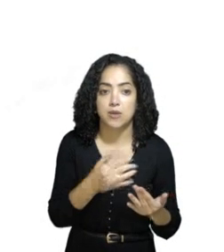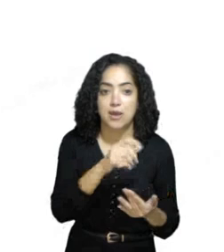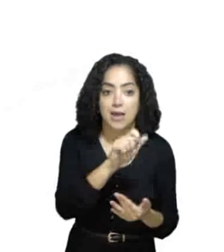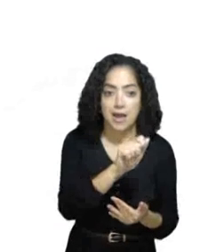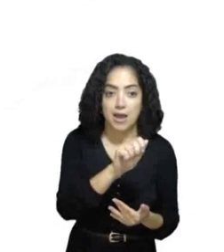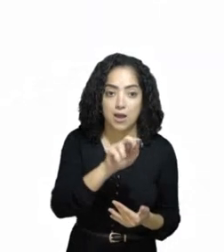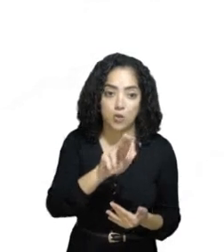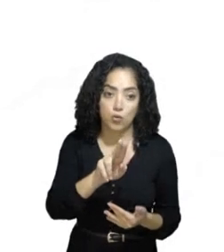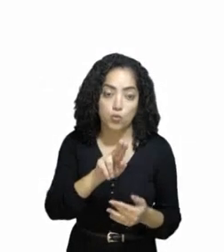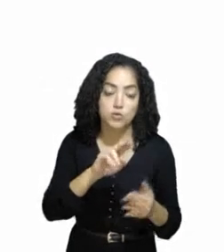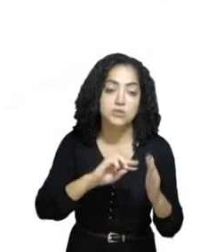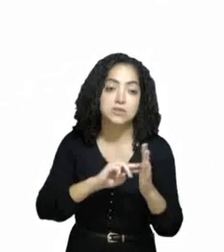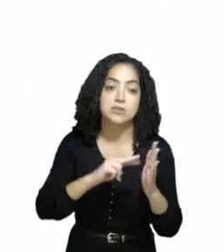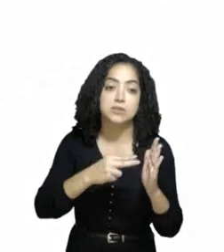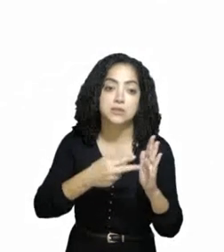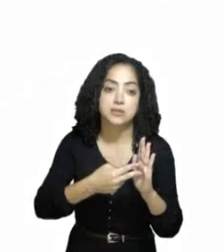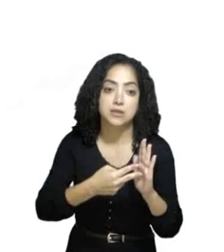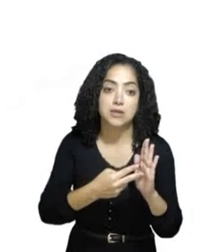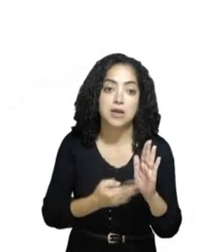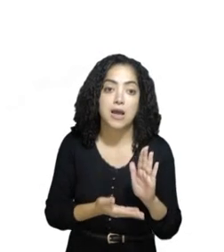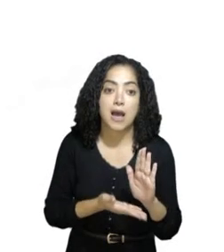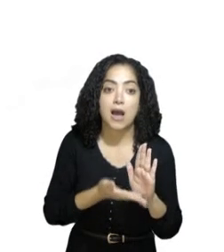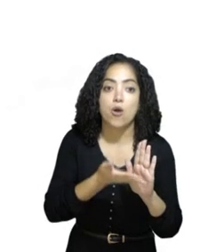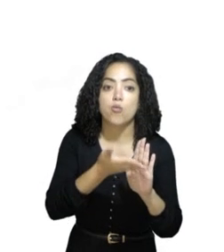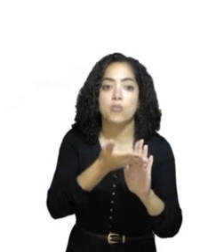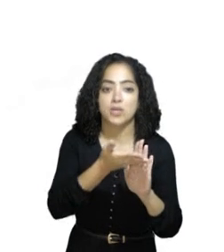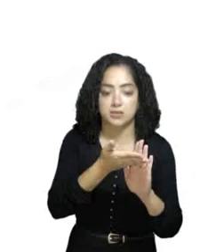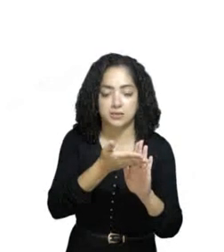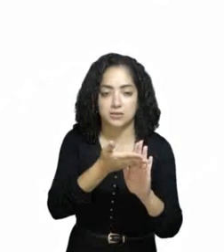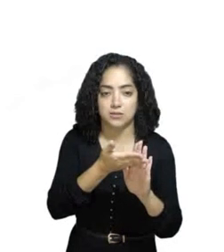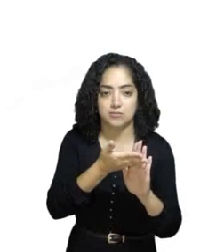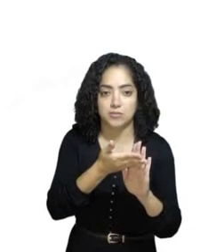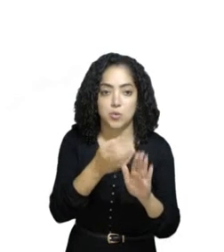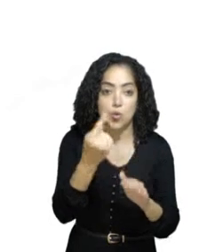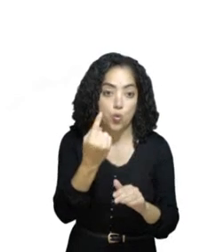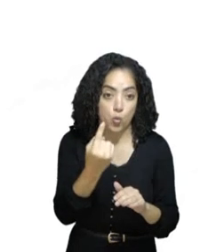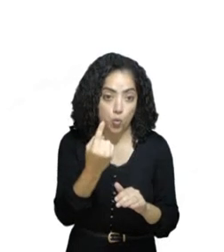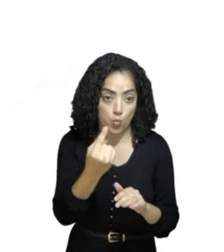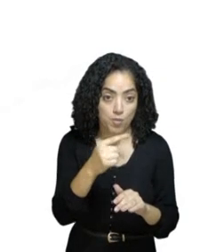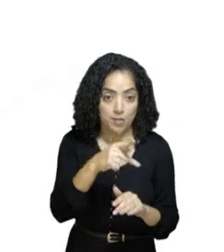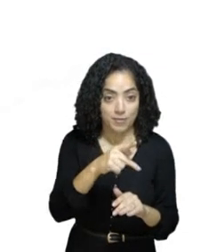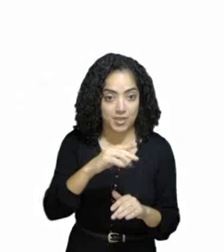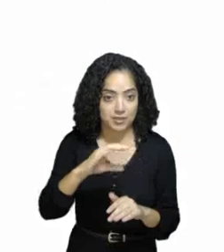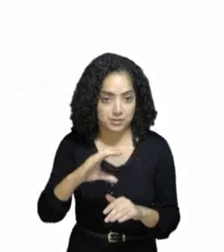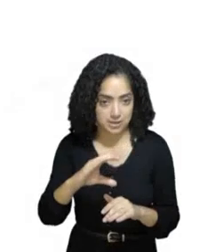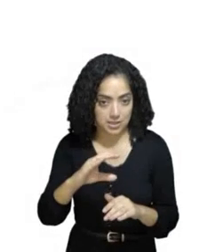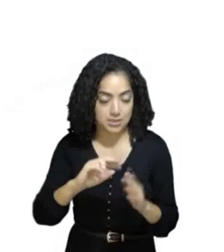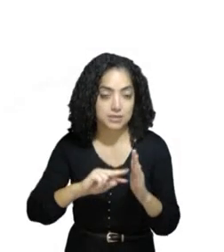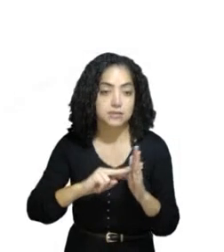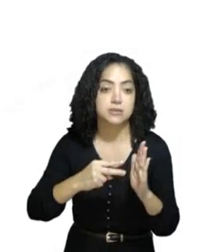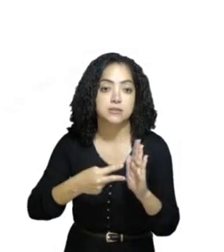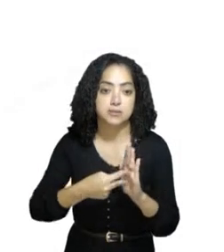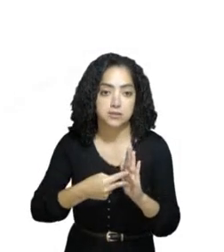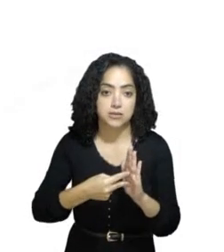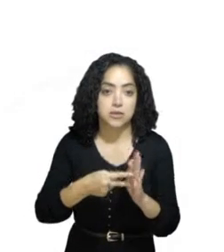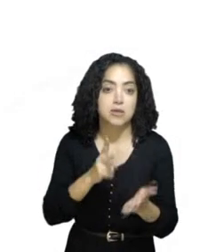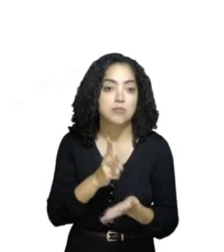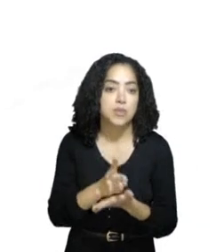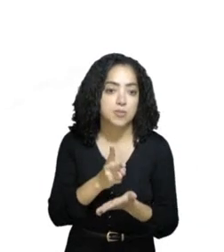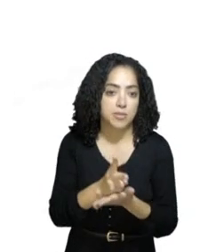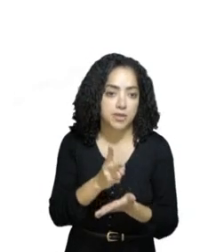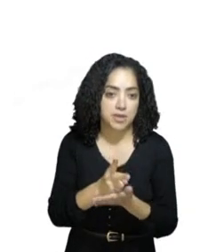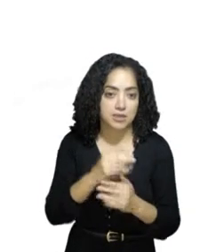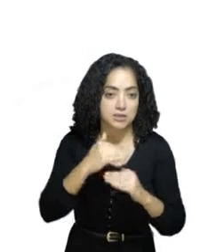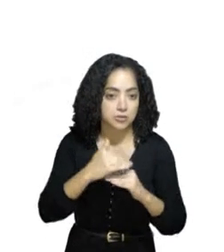AU significa aumentou. É apenas uma sigla PC, que significa permanece